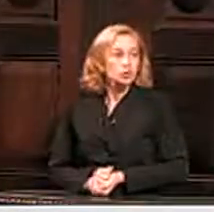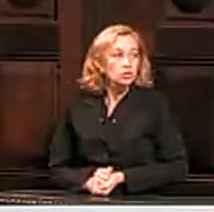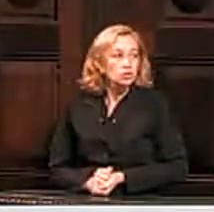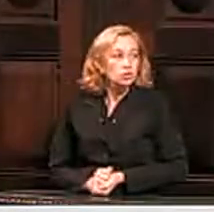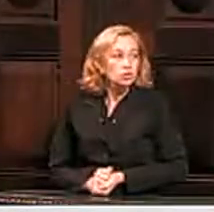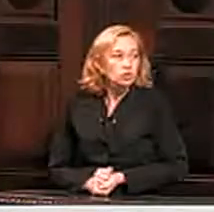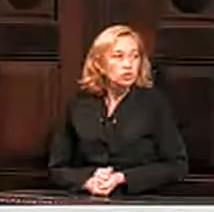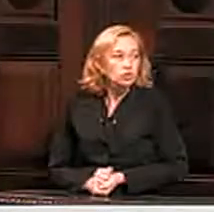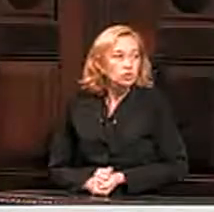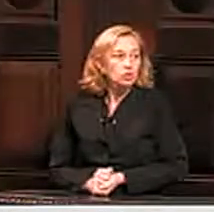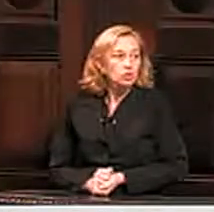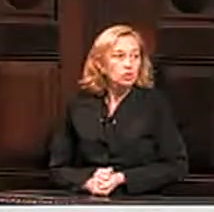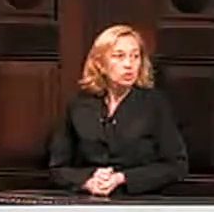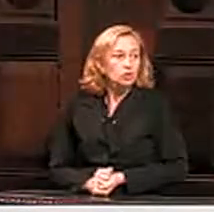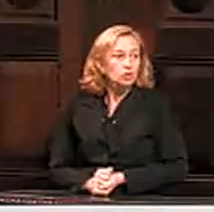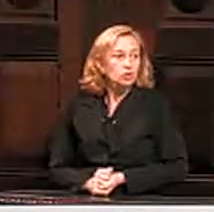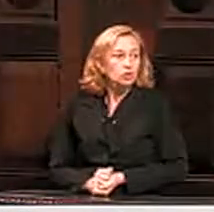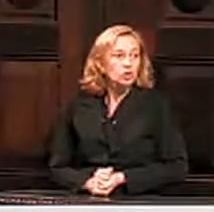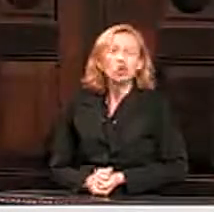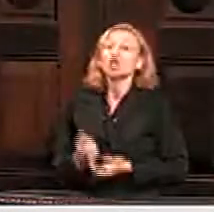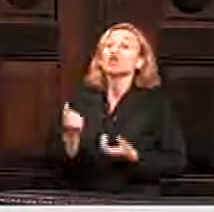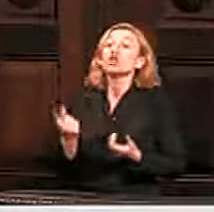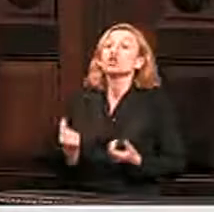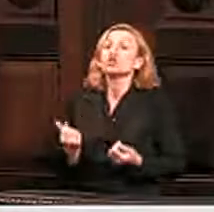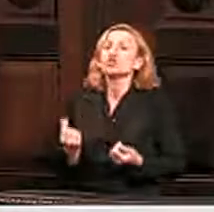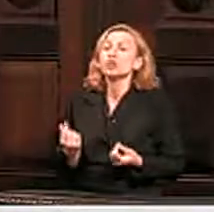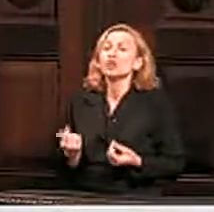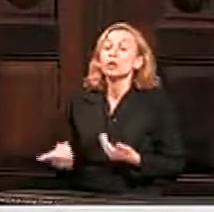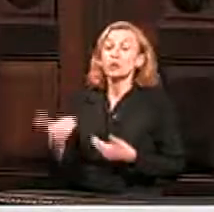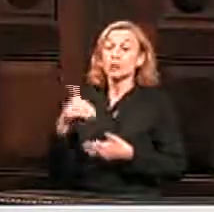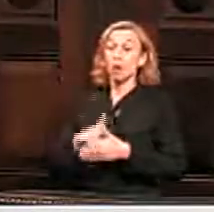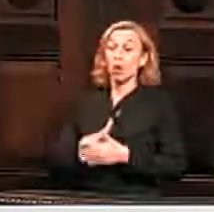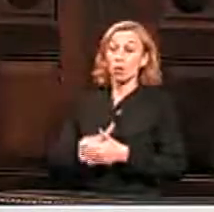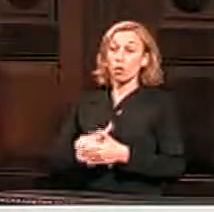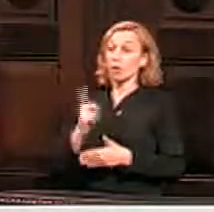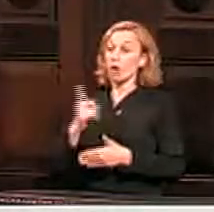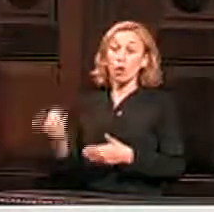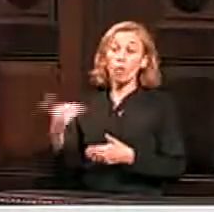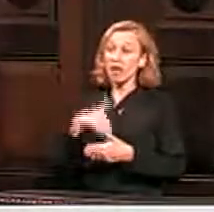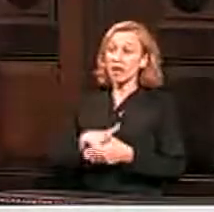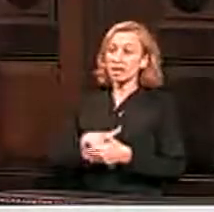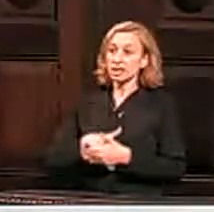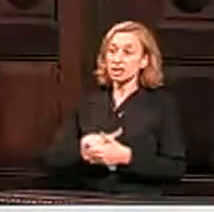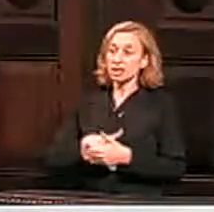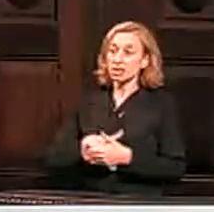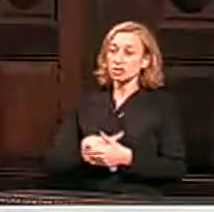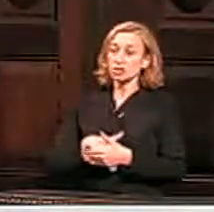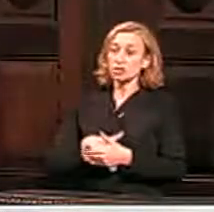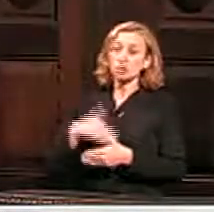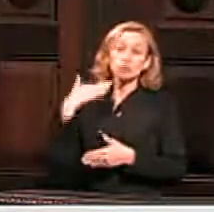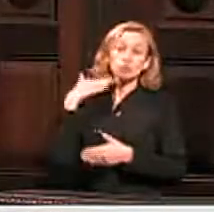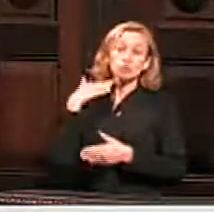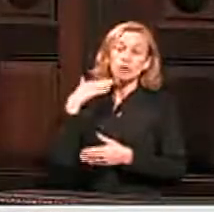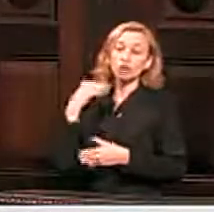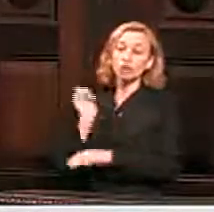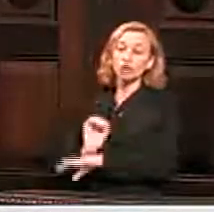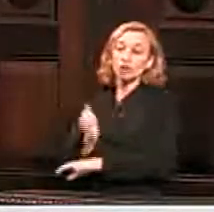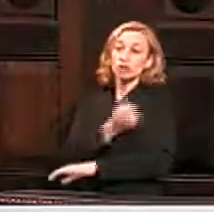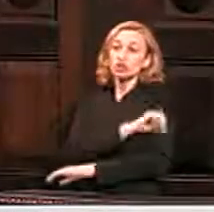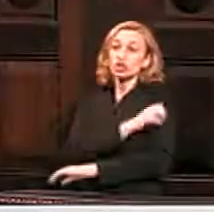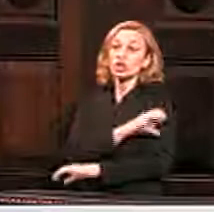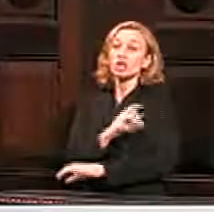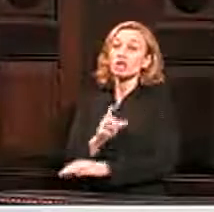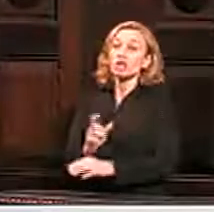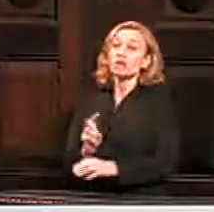dinheiro esse que, se não entra para os cofres do Tesouro do Estado do Rio de Janeiro, ele